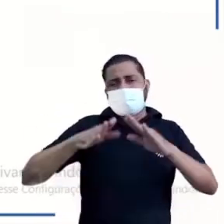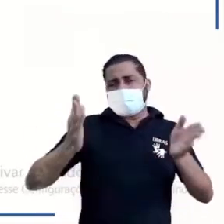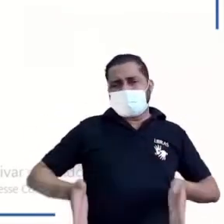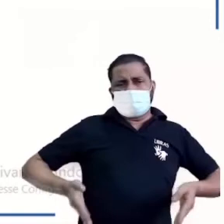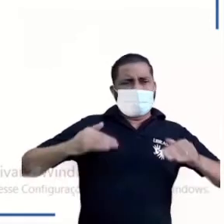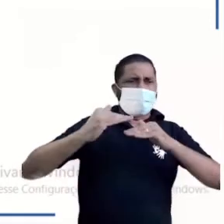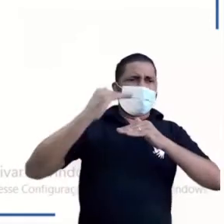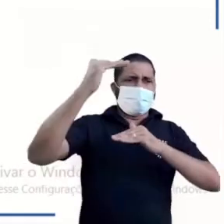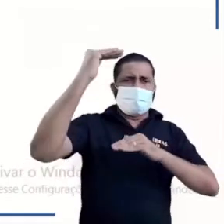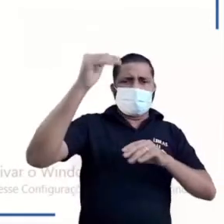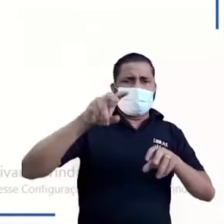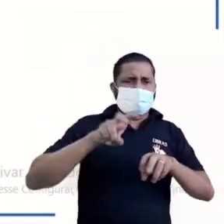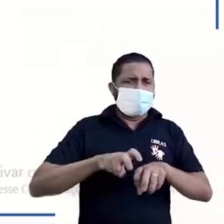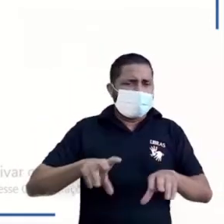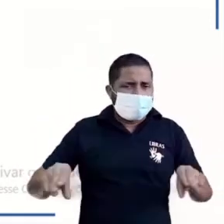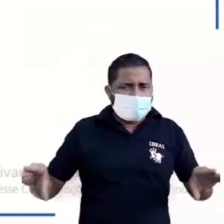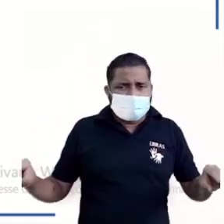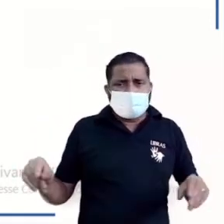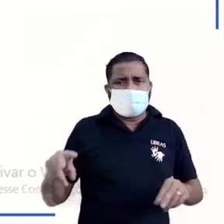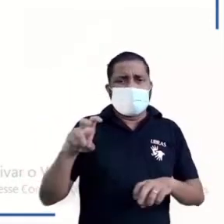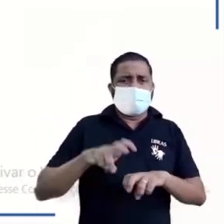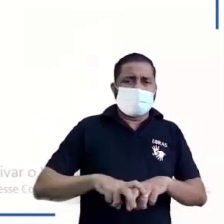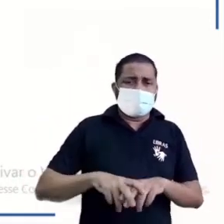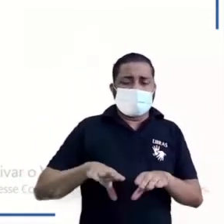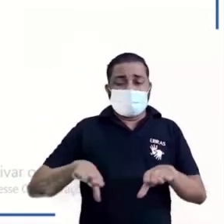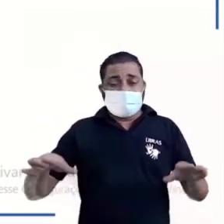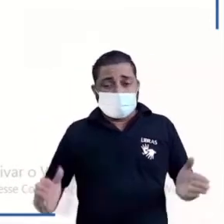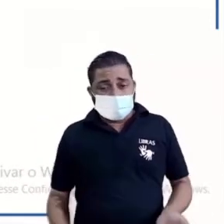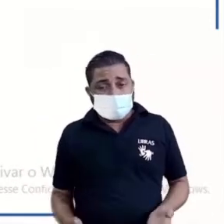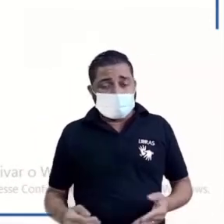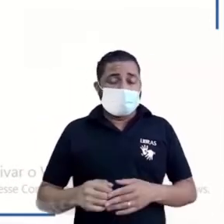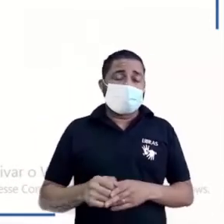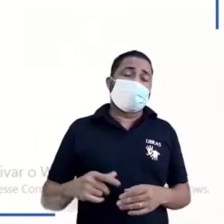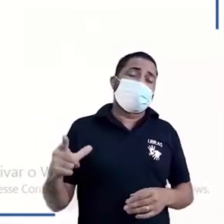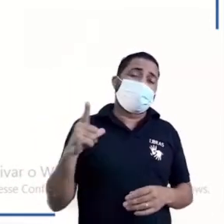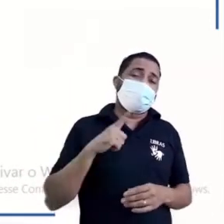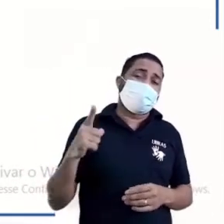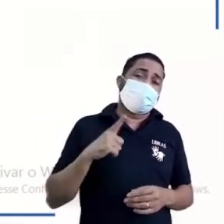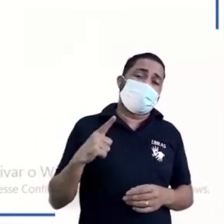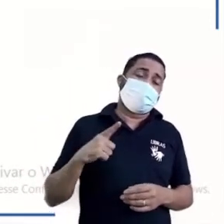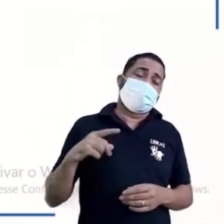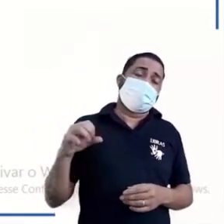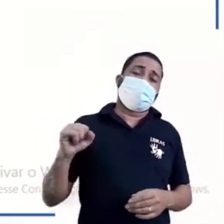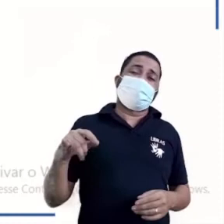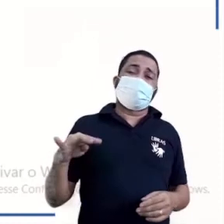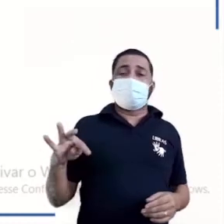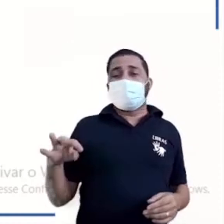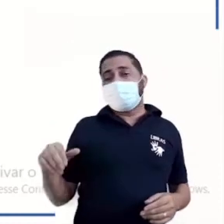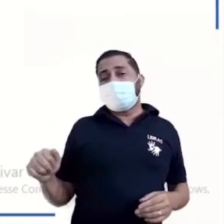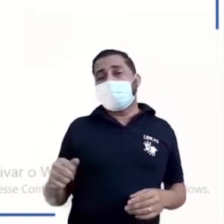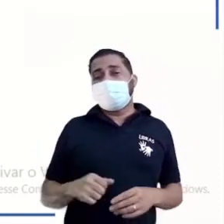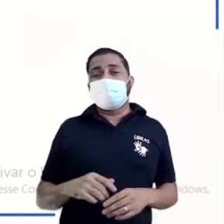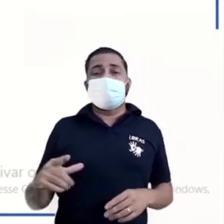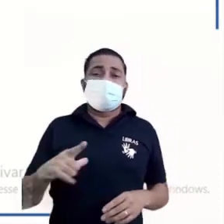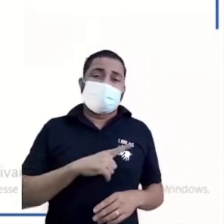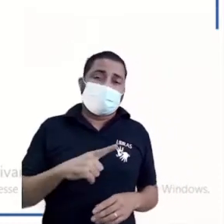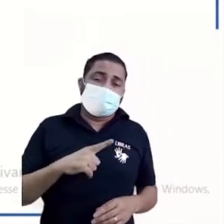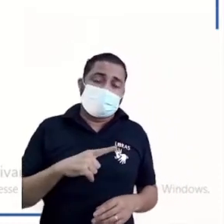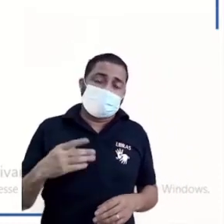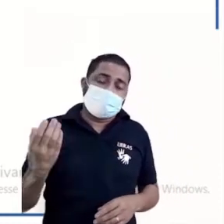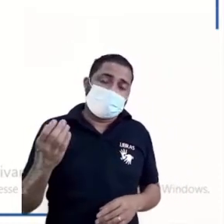nichos, cadeiras, sofás, mesas de centro, né, em que há uma assimetria, mas ao mesmo tempo você tem